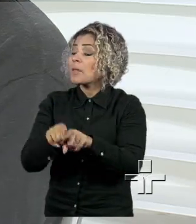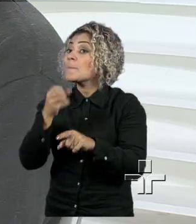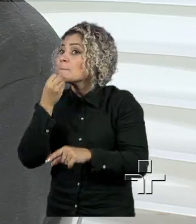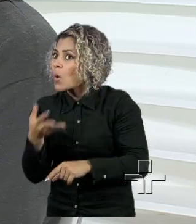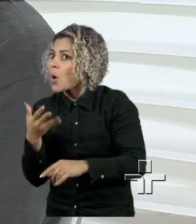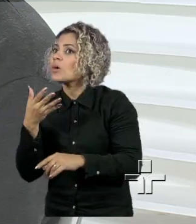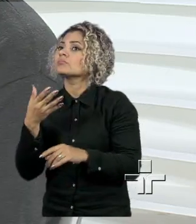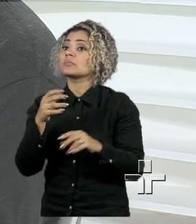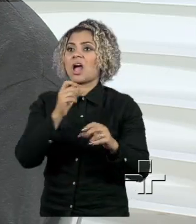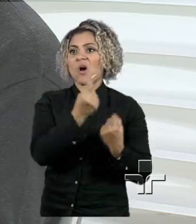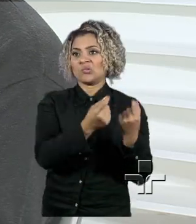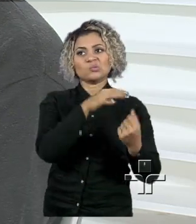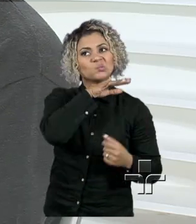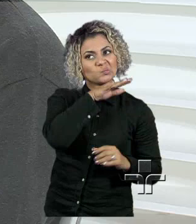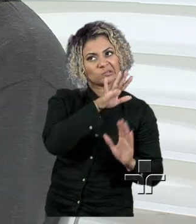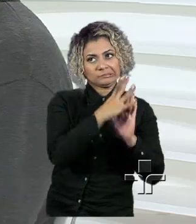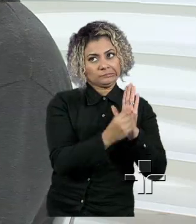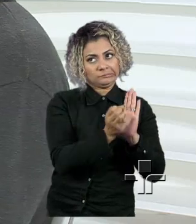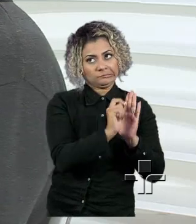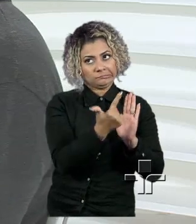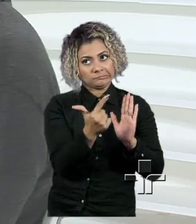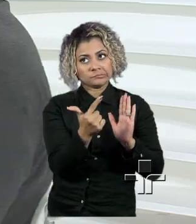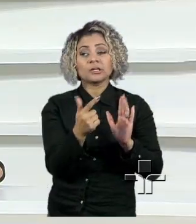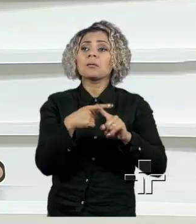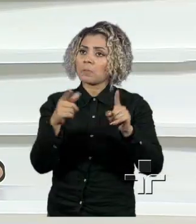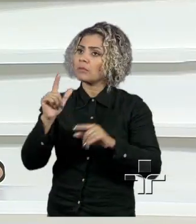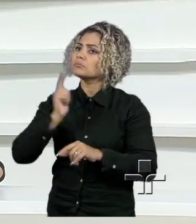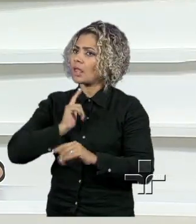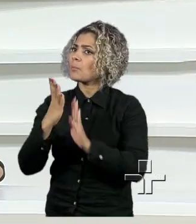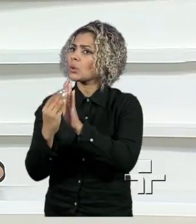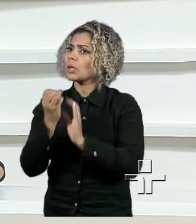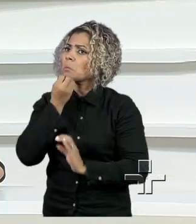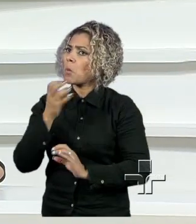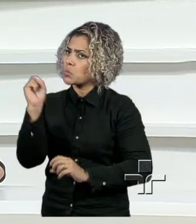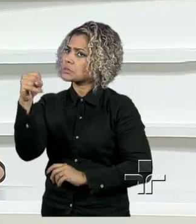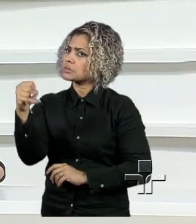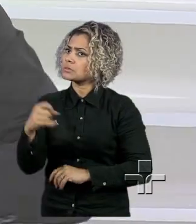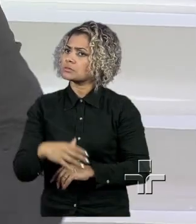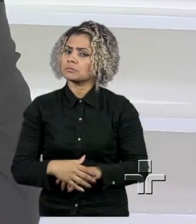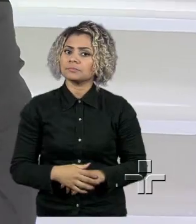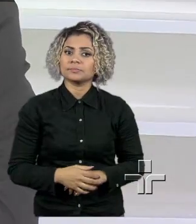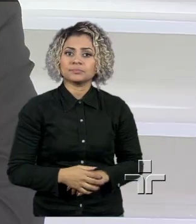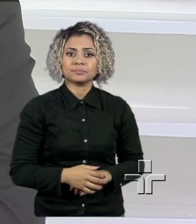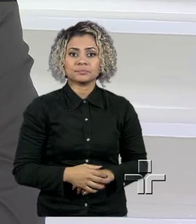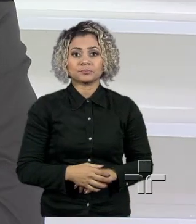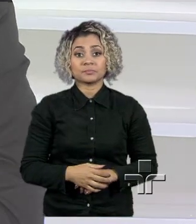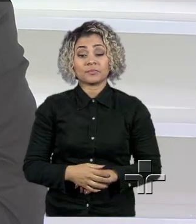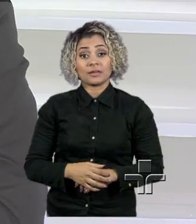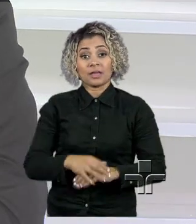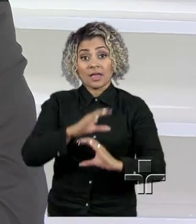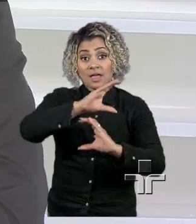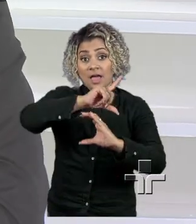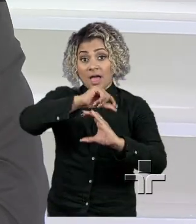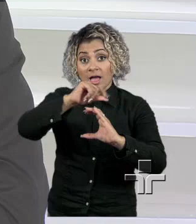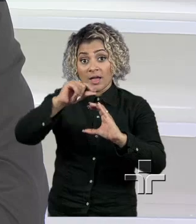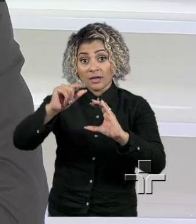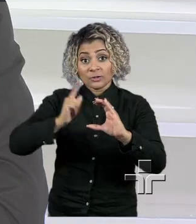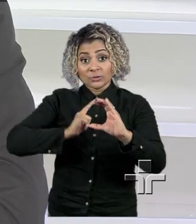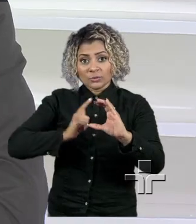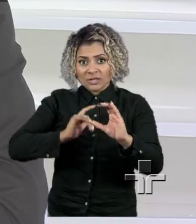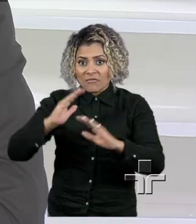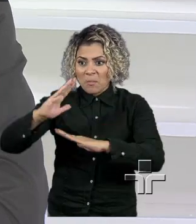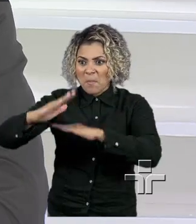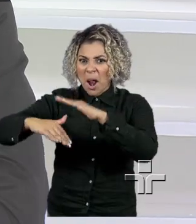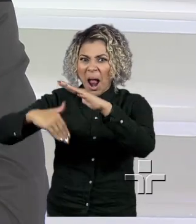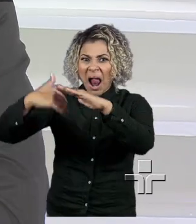né? Mas que deram certo sem sombra de dúvida. Circe. Alexandre, A Cacau Show ela teve um crescimento gigantesco nos últimos